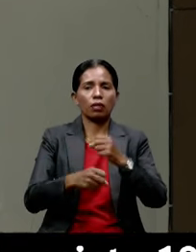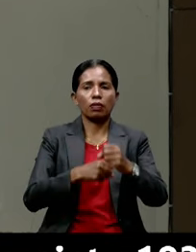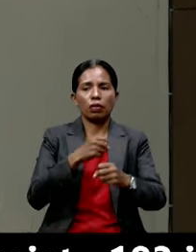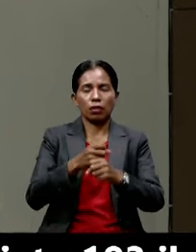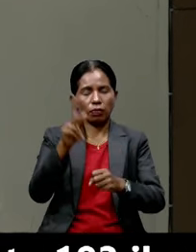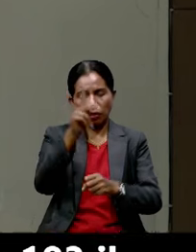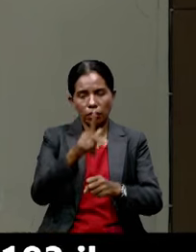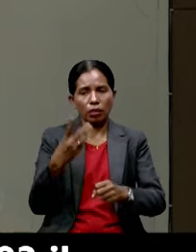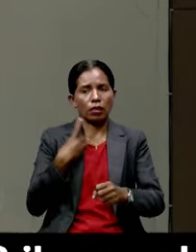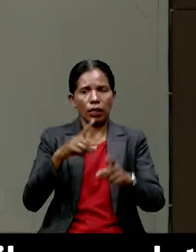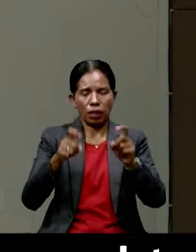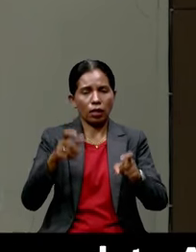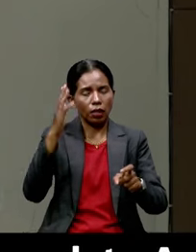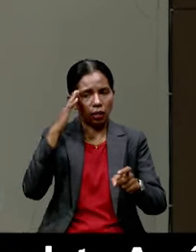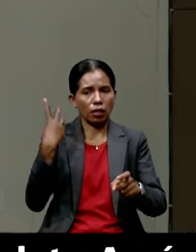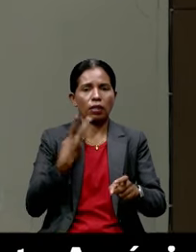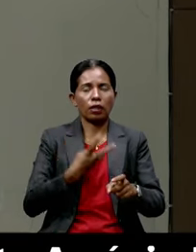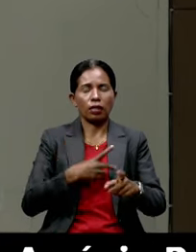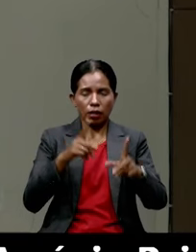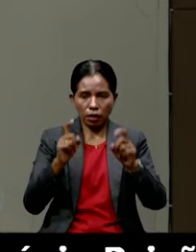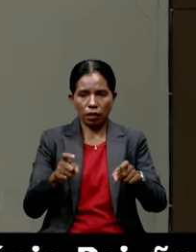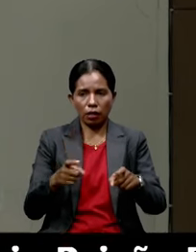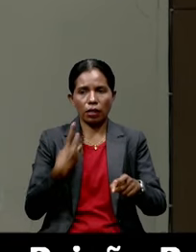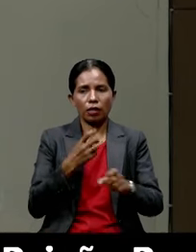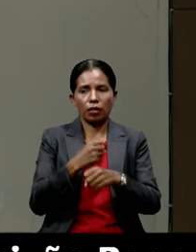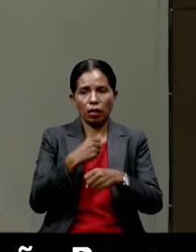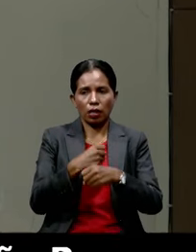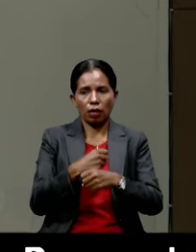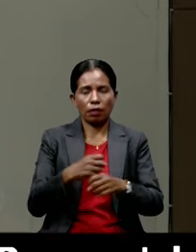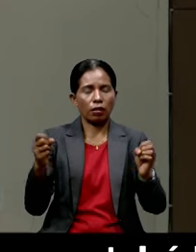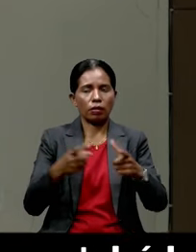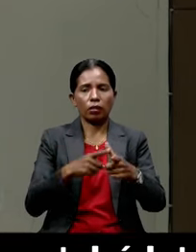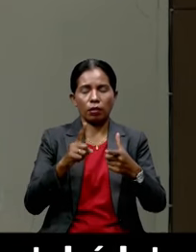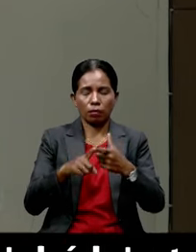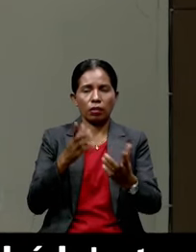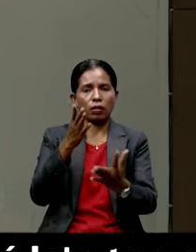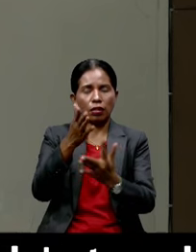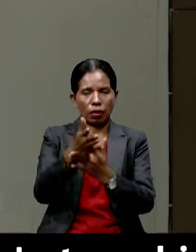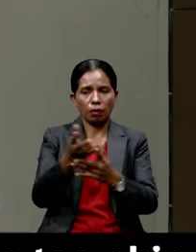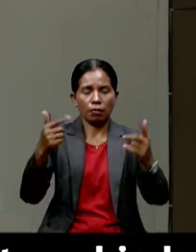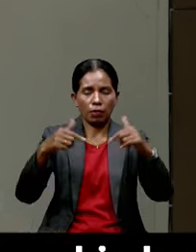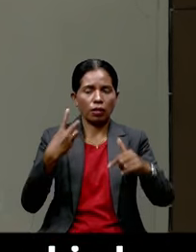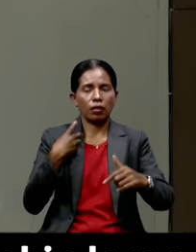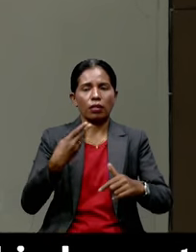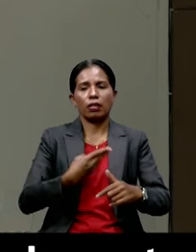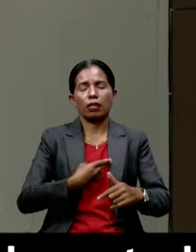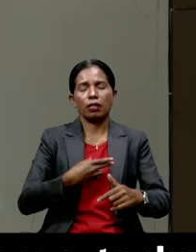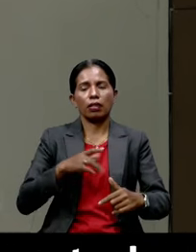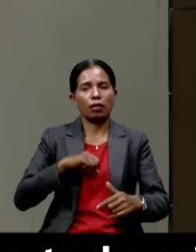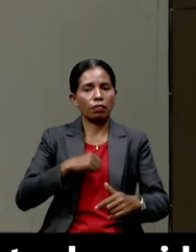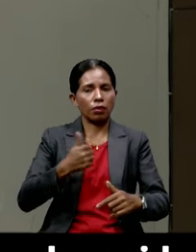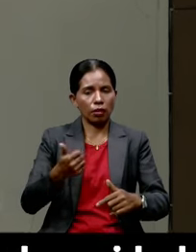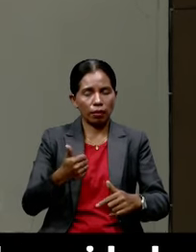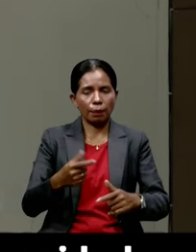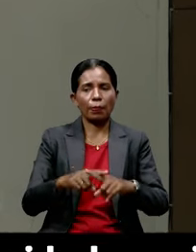nebe, ita tinga ten, tam hirak nemos, tenki, ita halwa truma. Laos be, depois adesão, ita ne, mai ita gaba anona, ita ne, mai be, ita